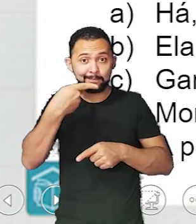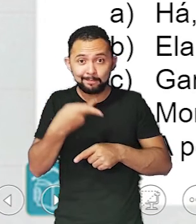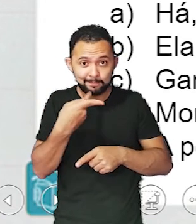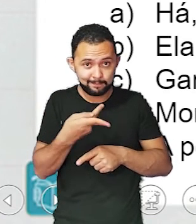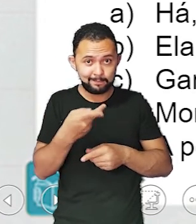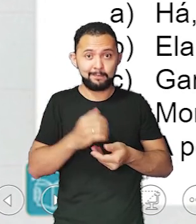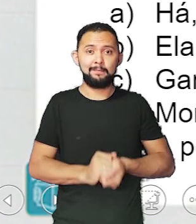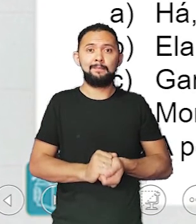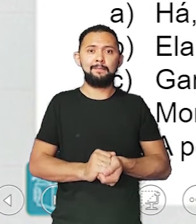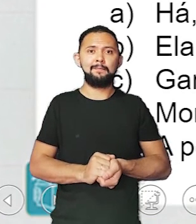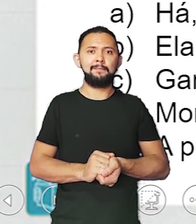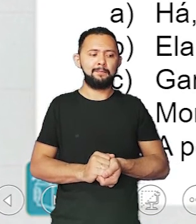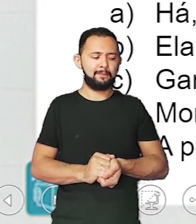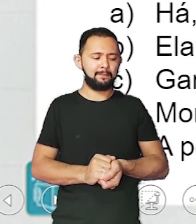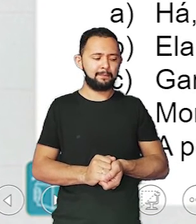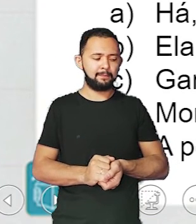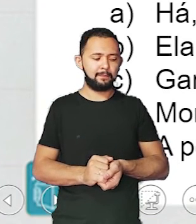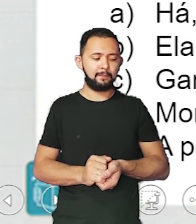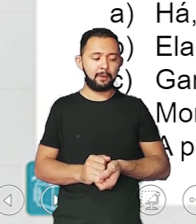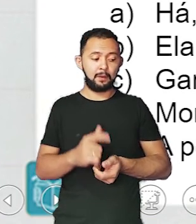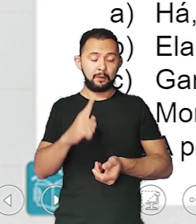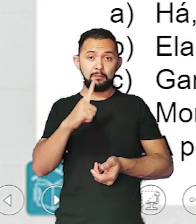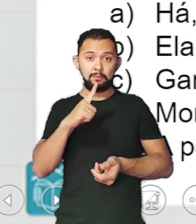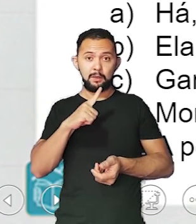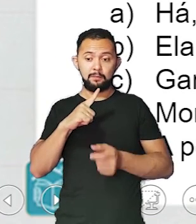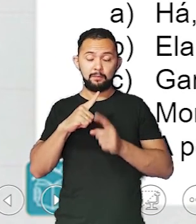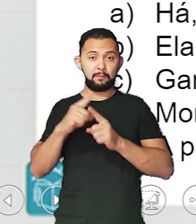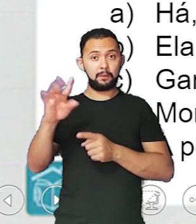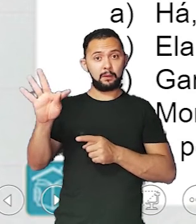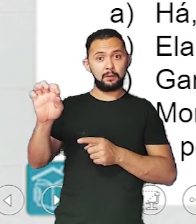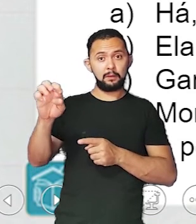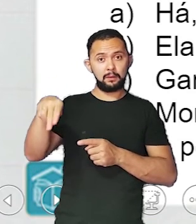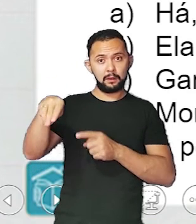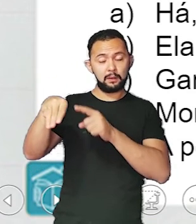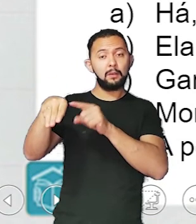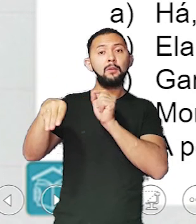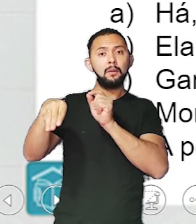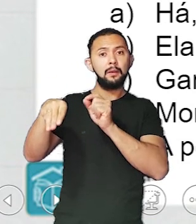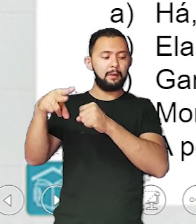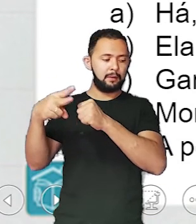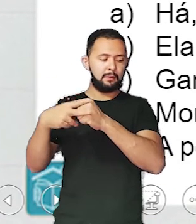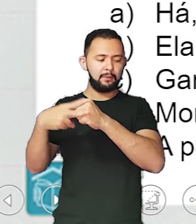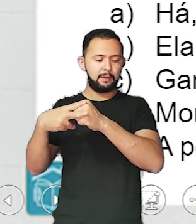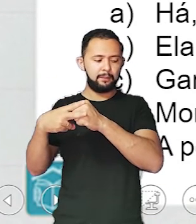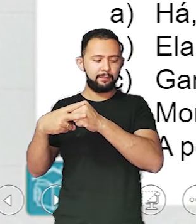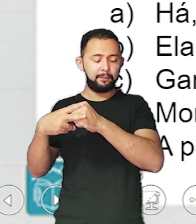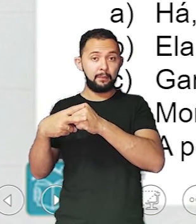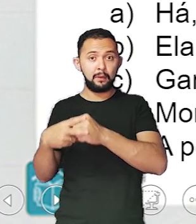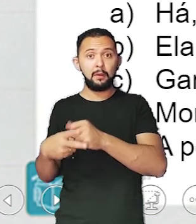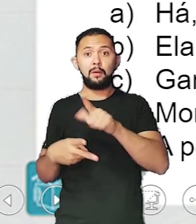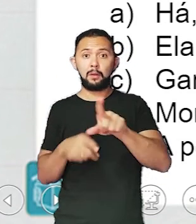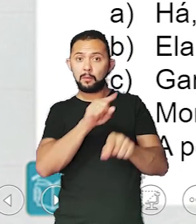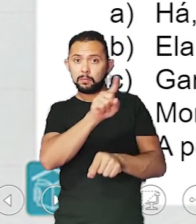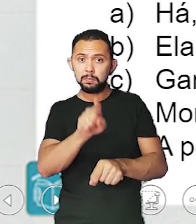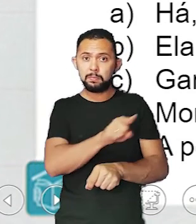Tem certas coisas, ok? Nós temos aqui, ó, o verbo. Nós temos o quezinho, ok?